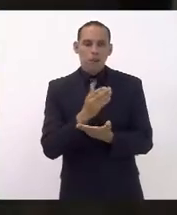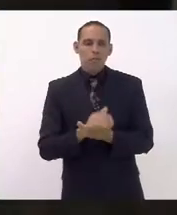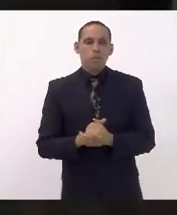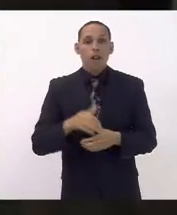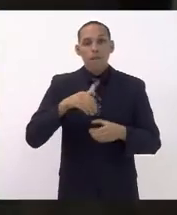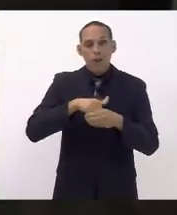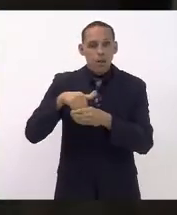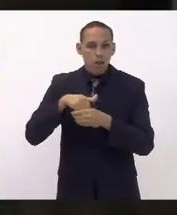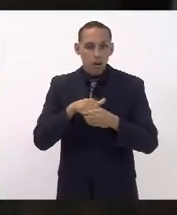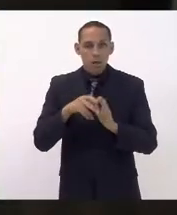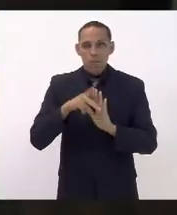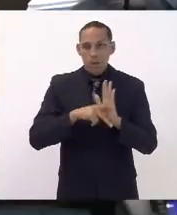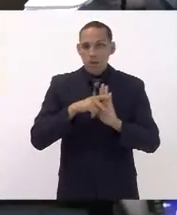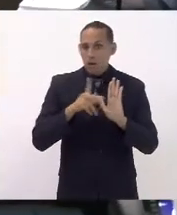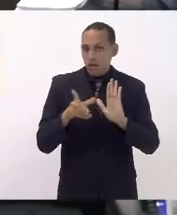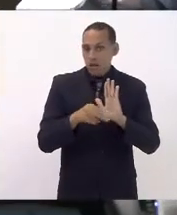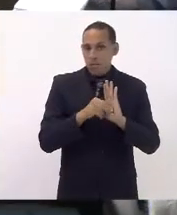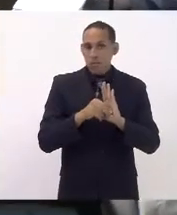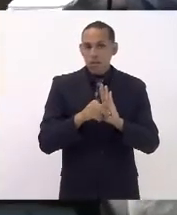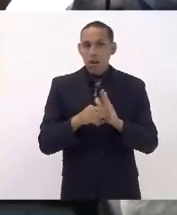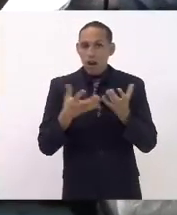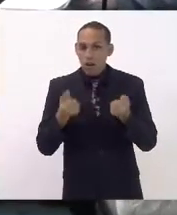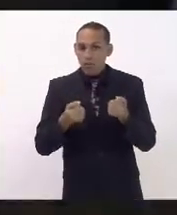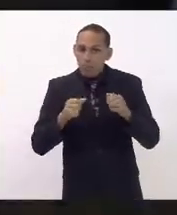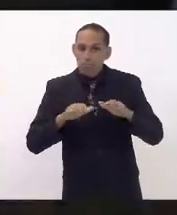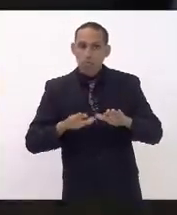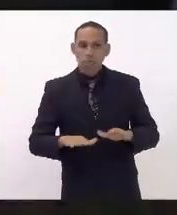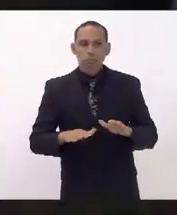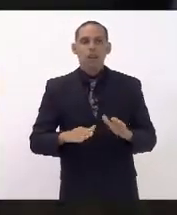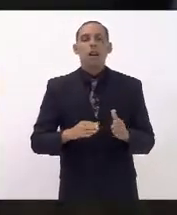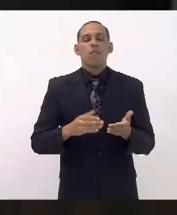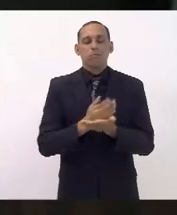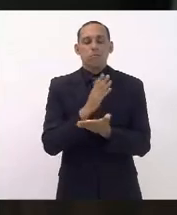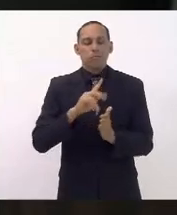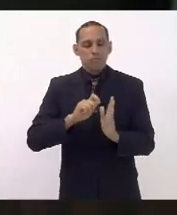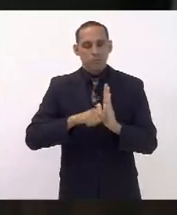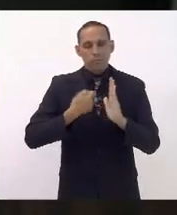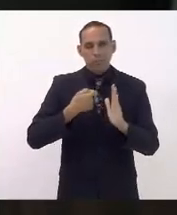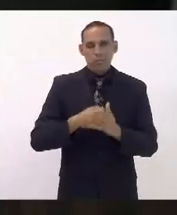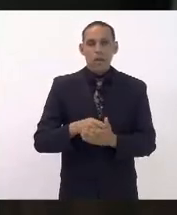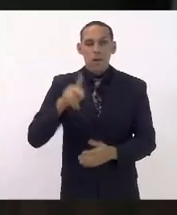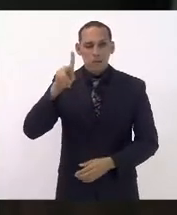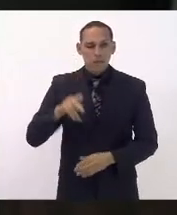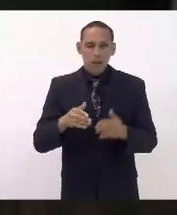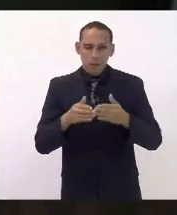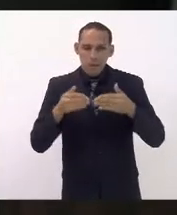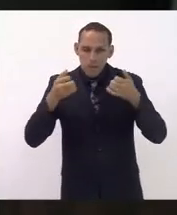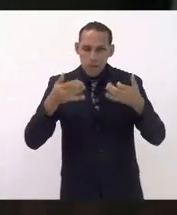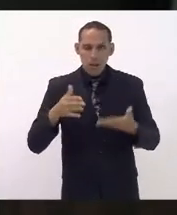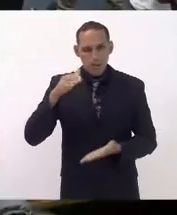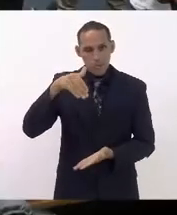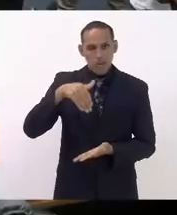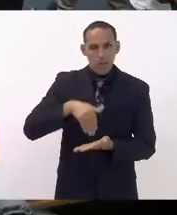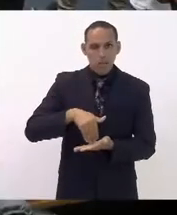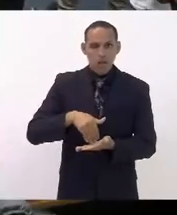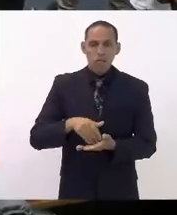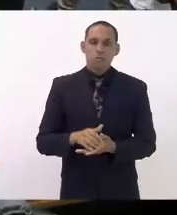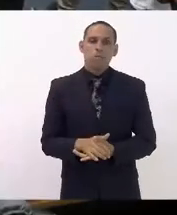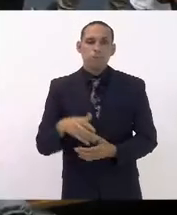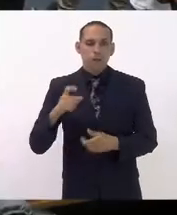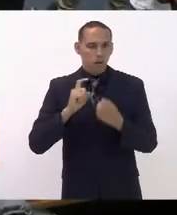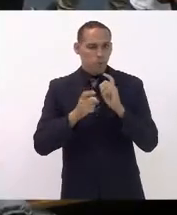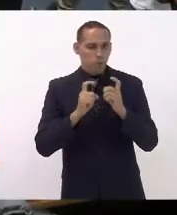votação, projeto assim emendado, senhores que aprovam, permaneçam como estão, aprovado, vai ao autógrafo. Presidente, pela ordem ao final da sessão, por